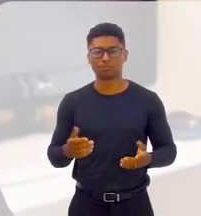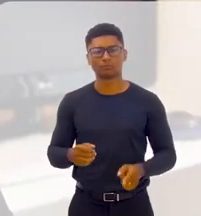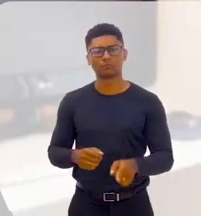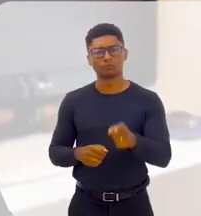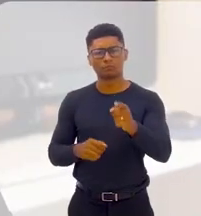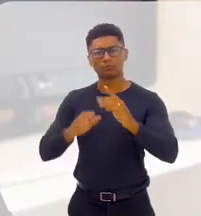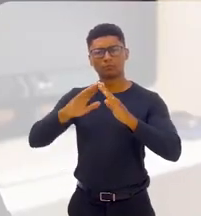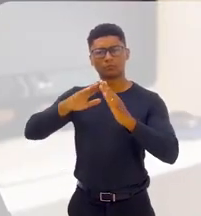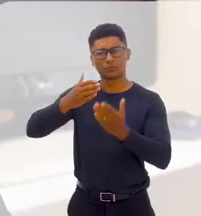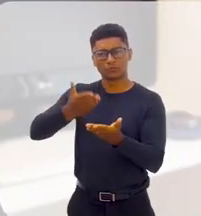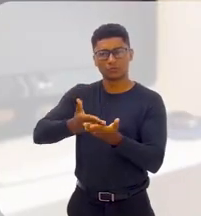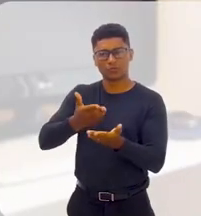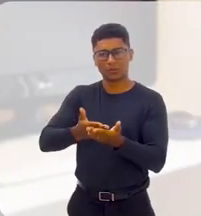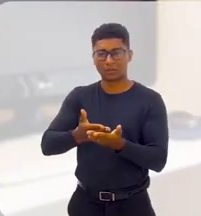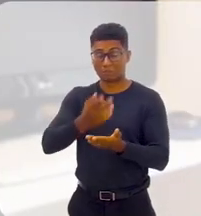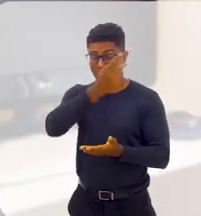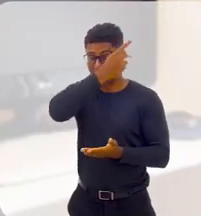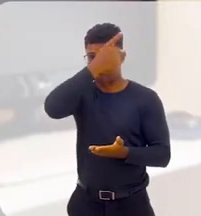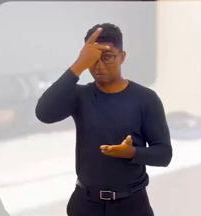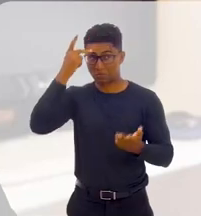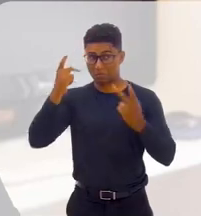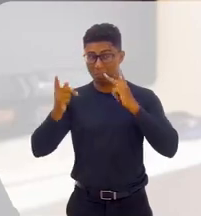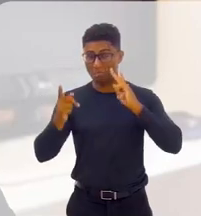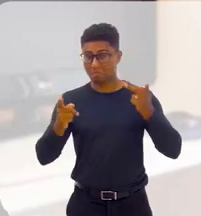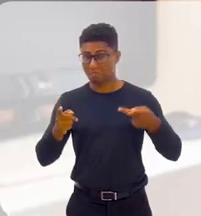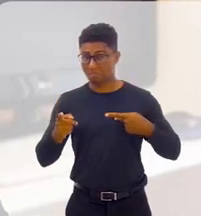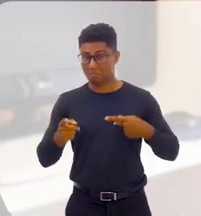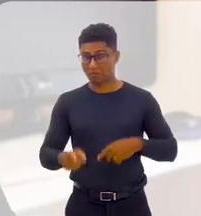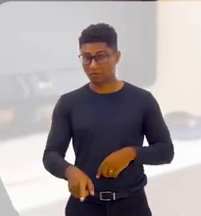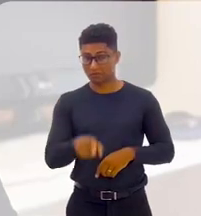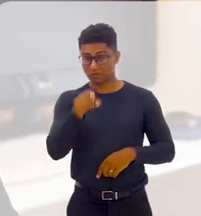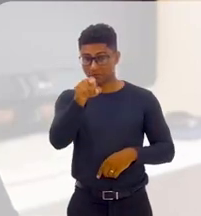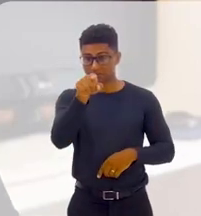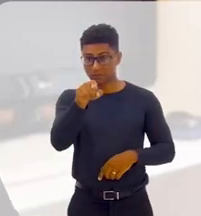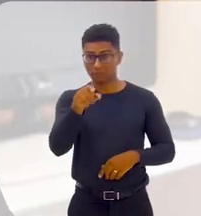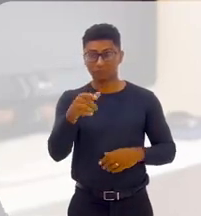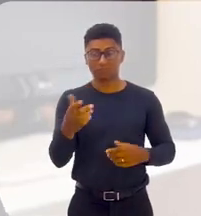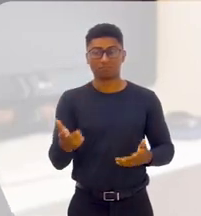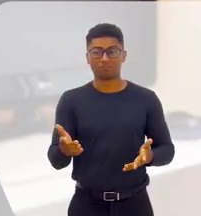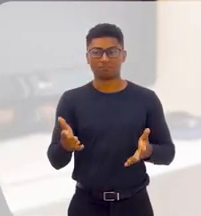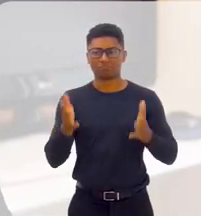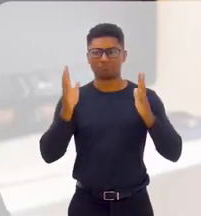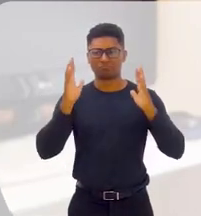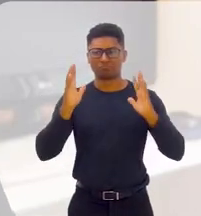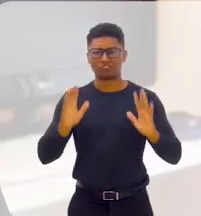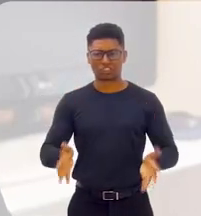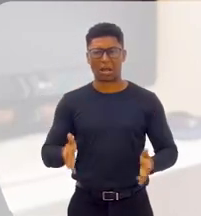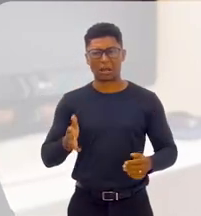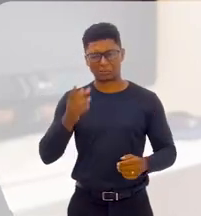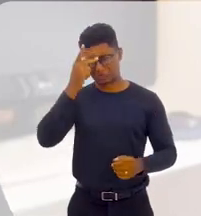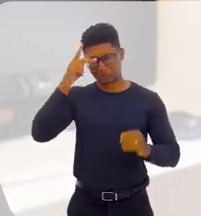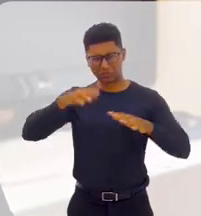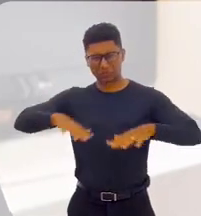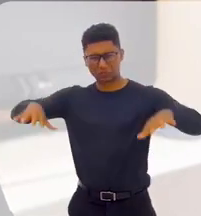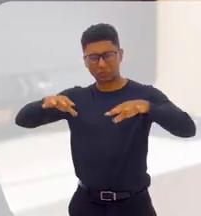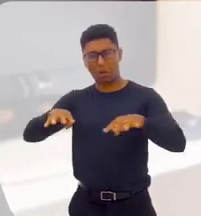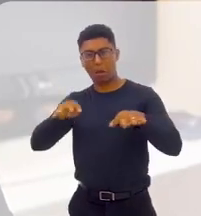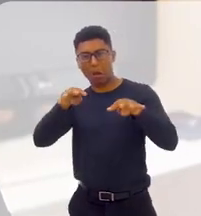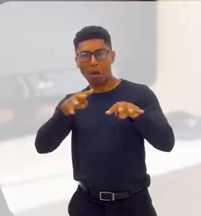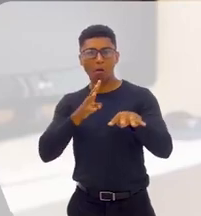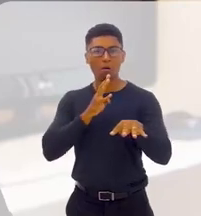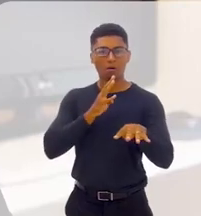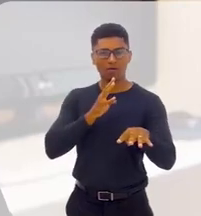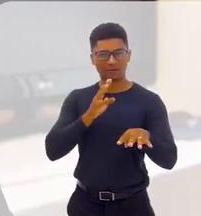Na É isso. escola, um passarinho me falou, não sei se esse passarinho estava certo, que você já era uma pessoa pública. Tem